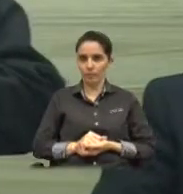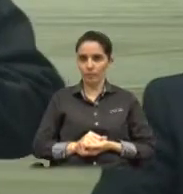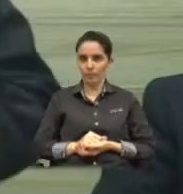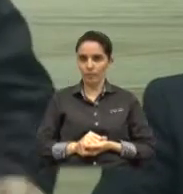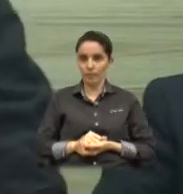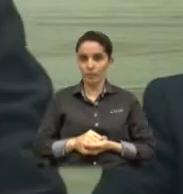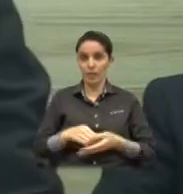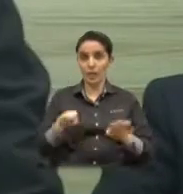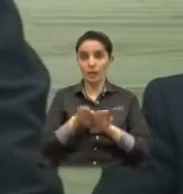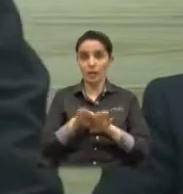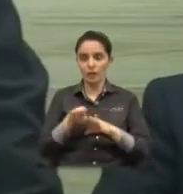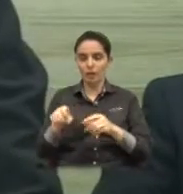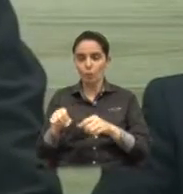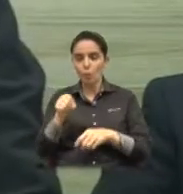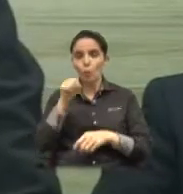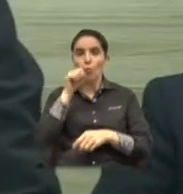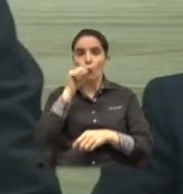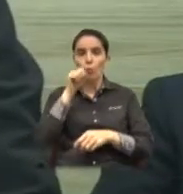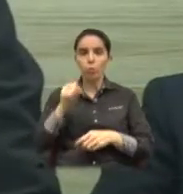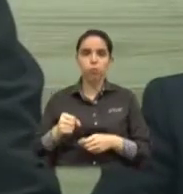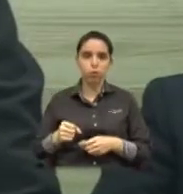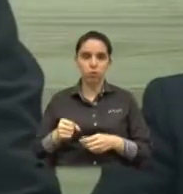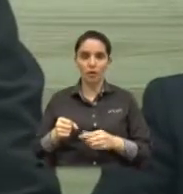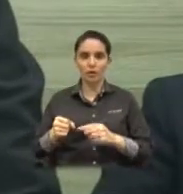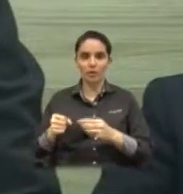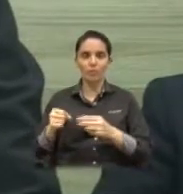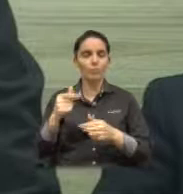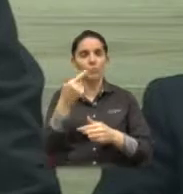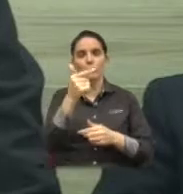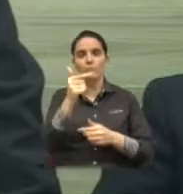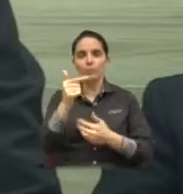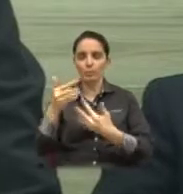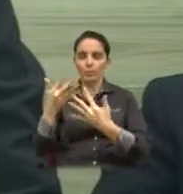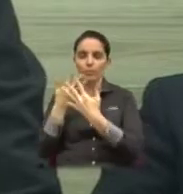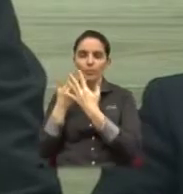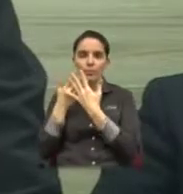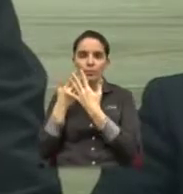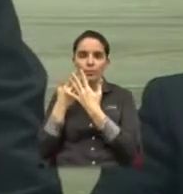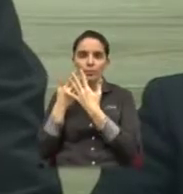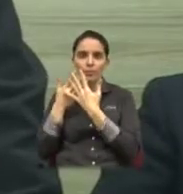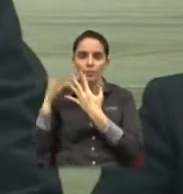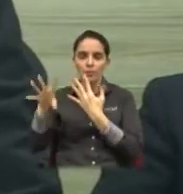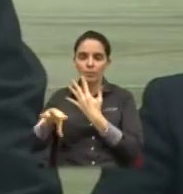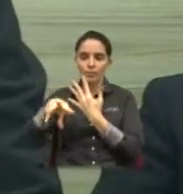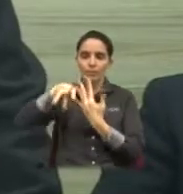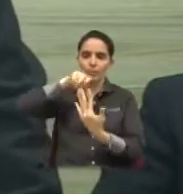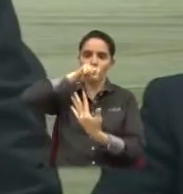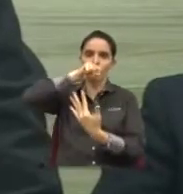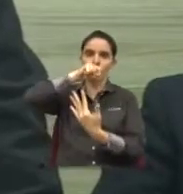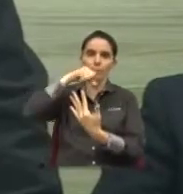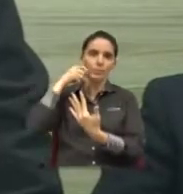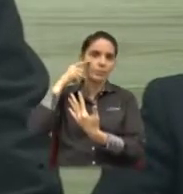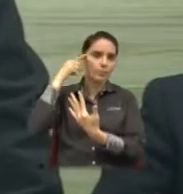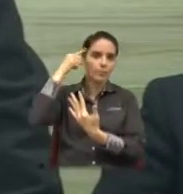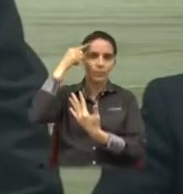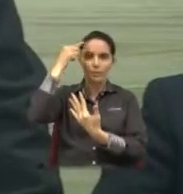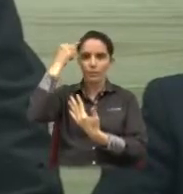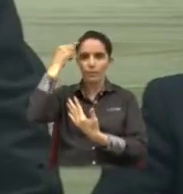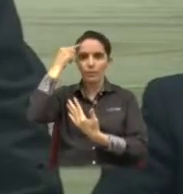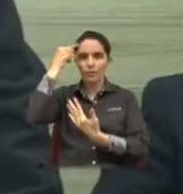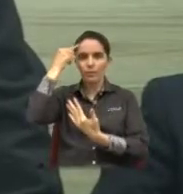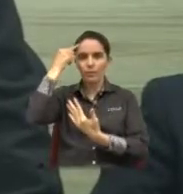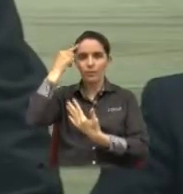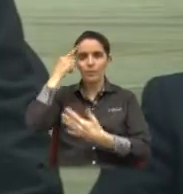filtro do narguilé leva a uma quantidade maior de nicotina ao cérebro, ampliando o mecanismo de